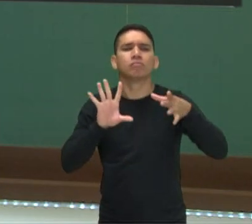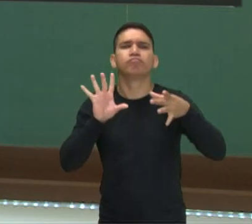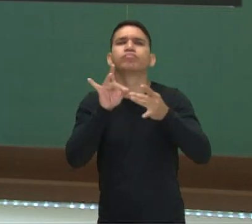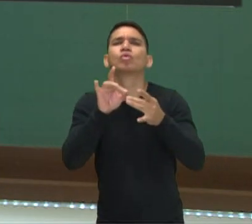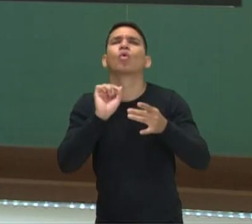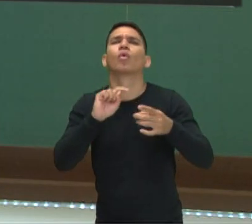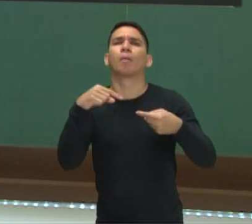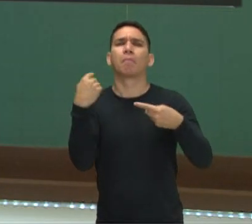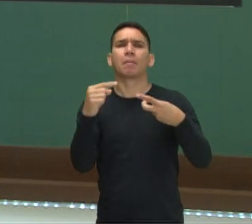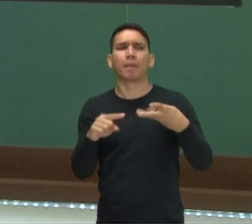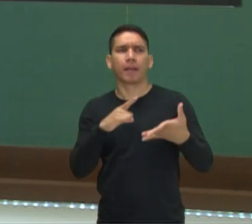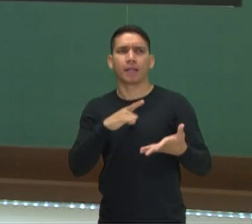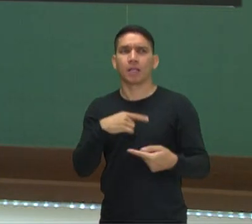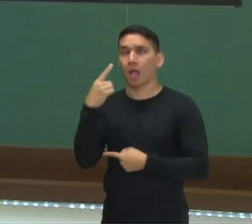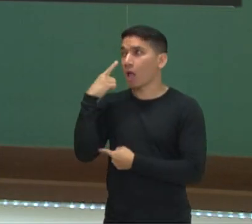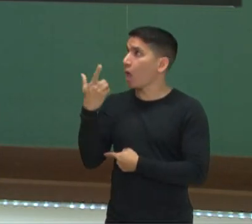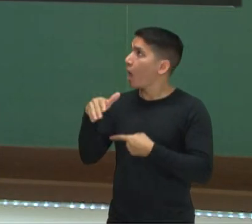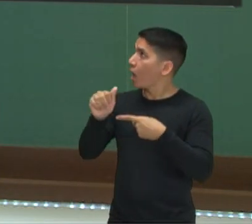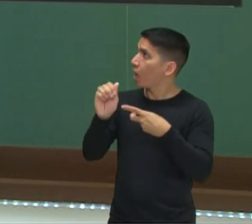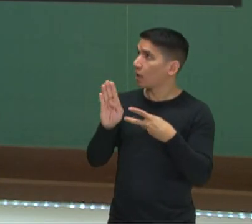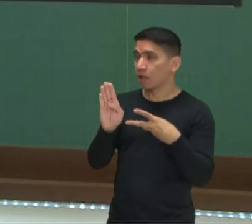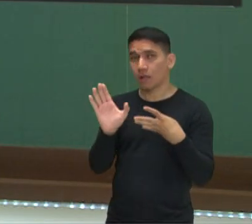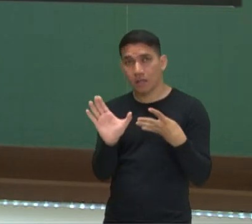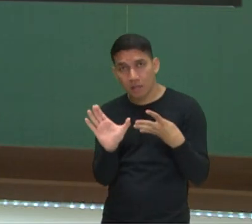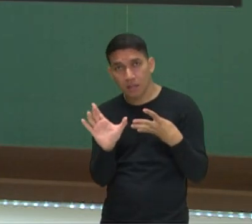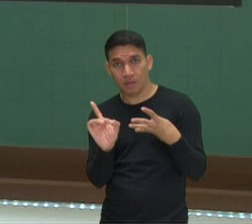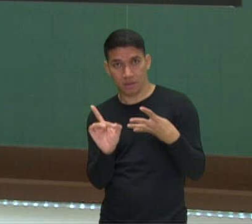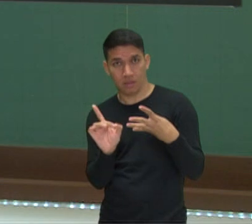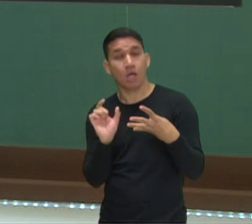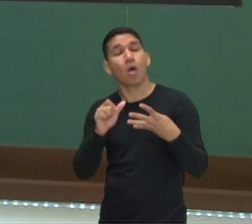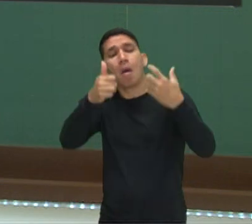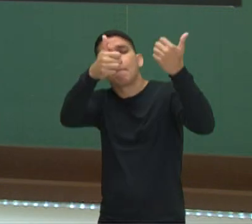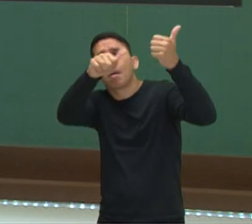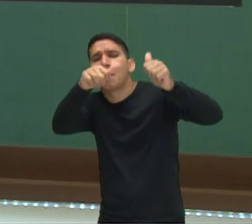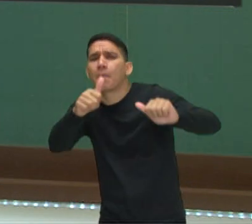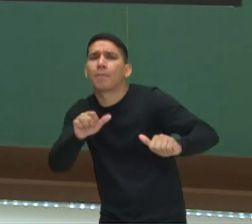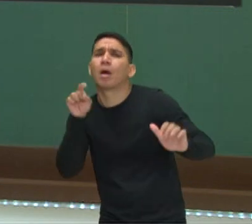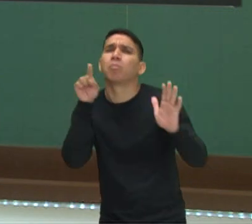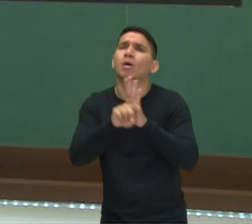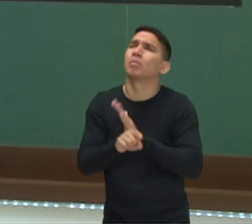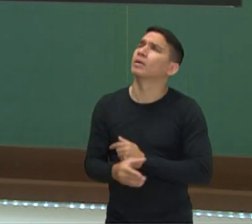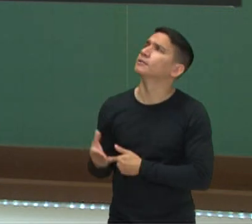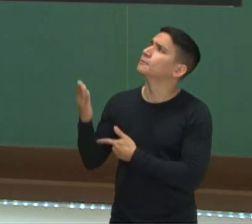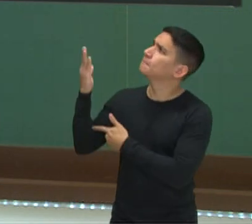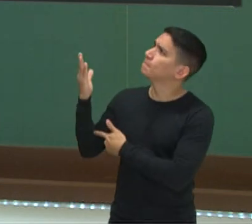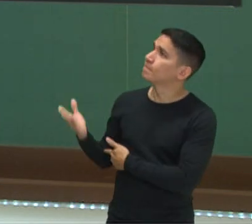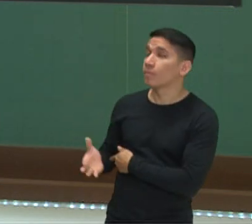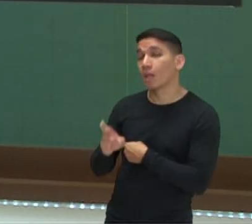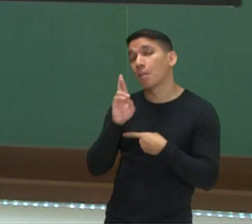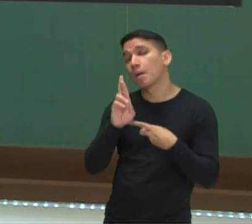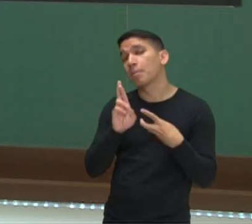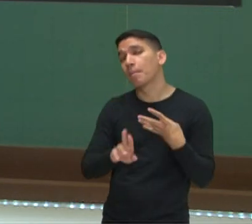Então façam a leitura ali da letra A, B, C e D, analisem o que pergunta e respondam no caderno de